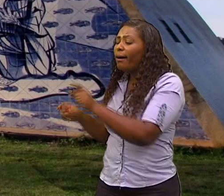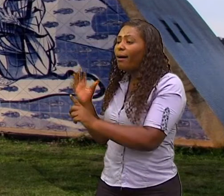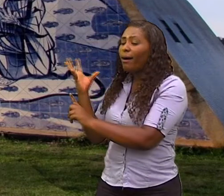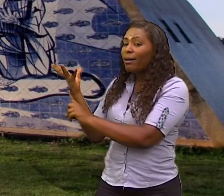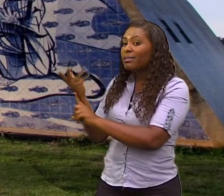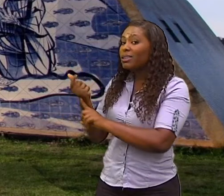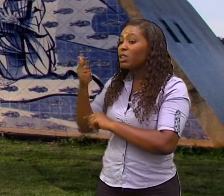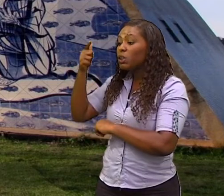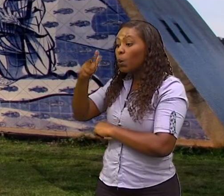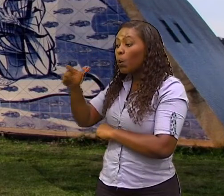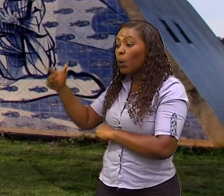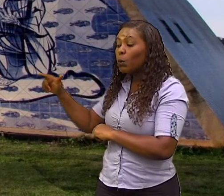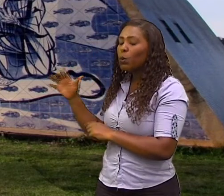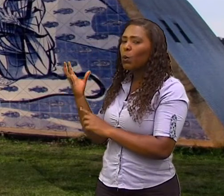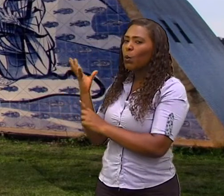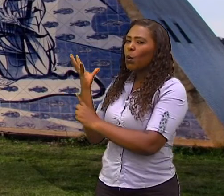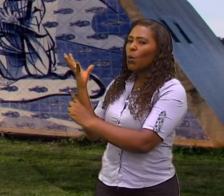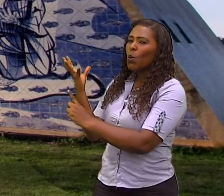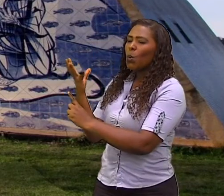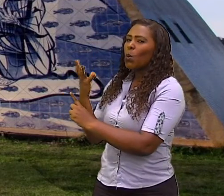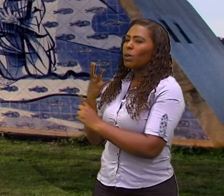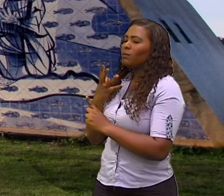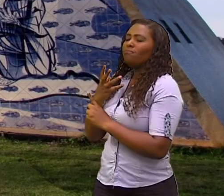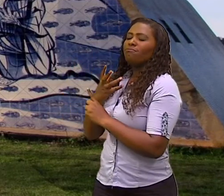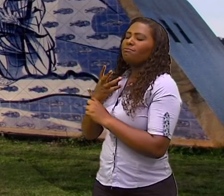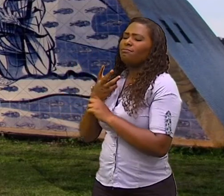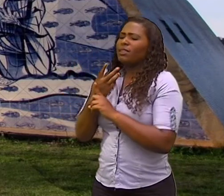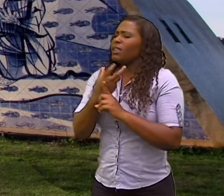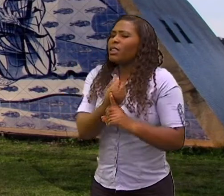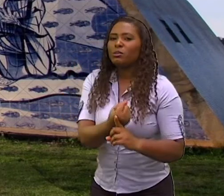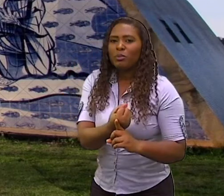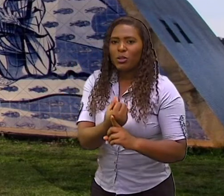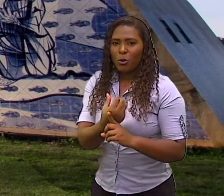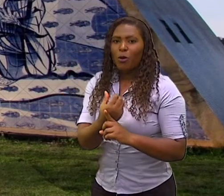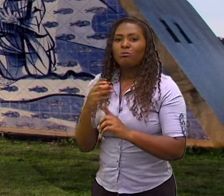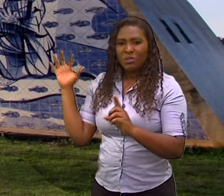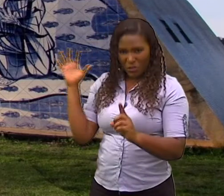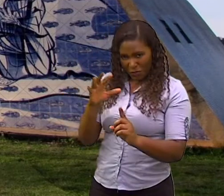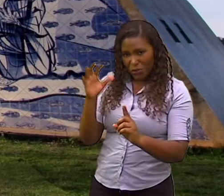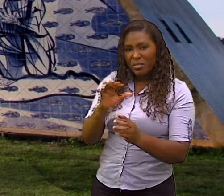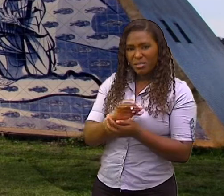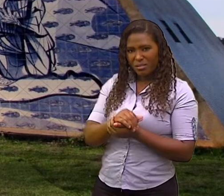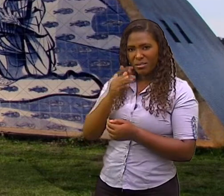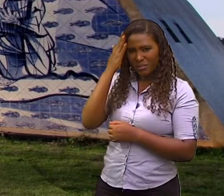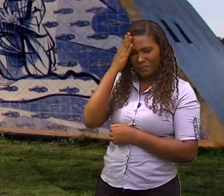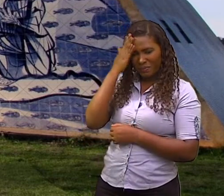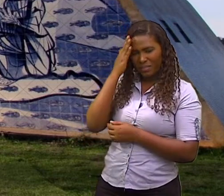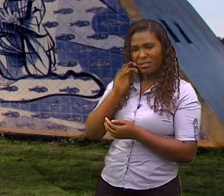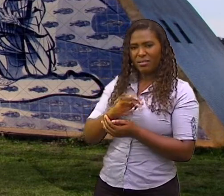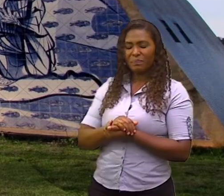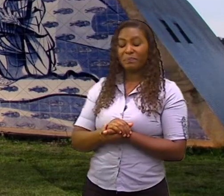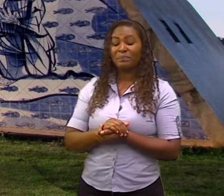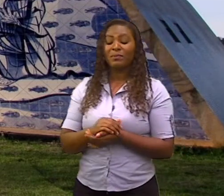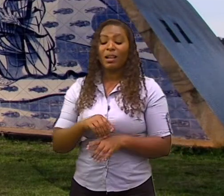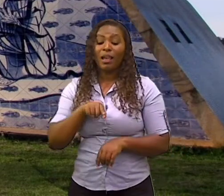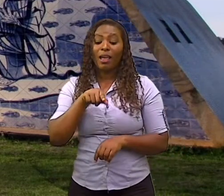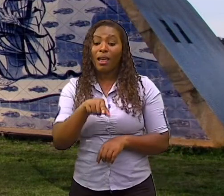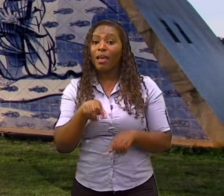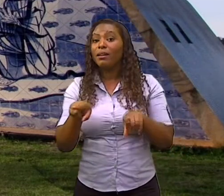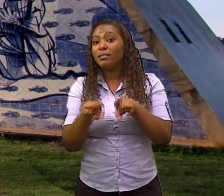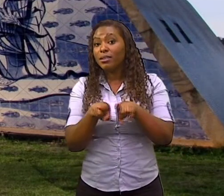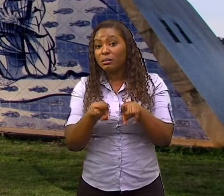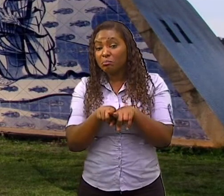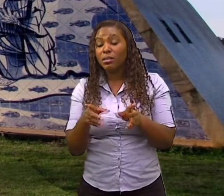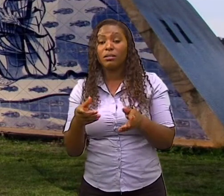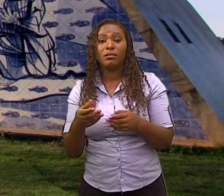sua arquitetura seguisse uma direção diferente. O carioca também realizou diversas outras atividades,